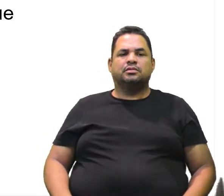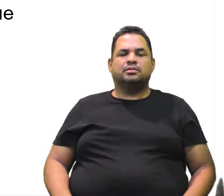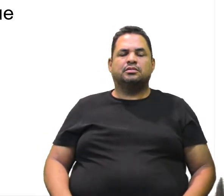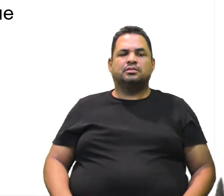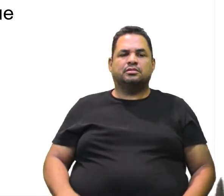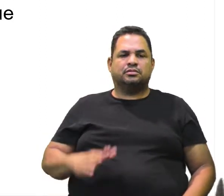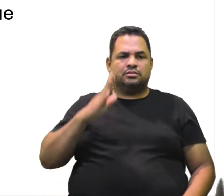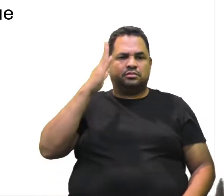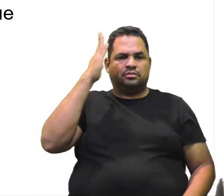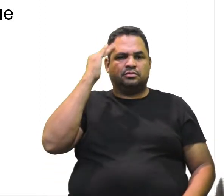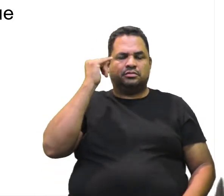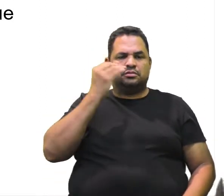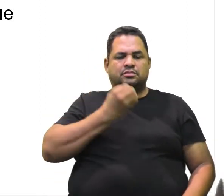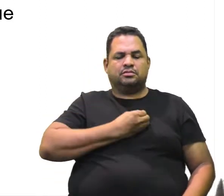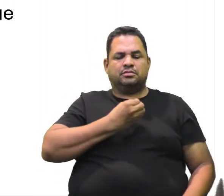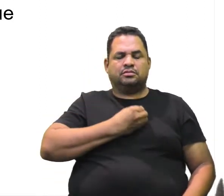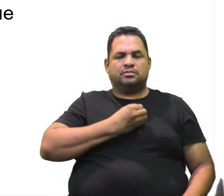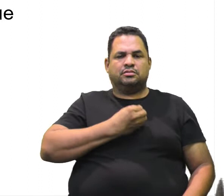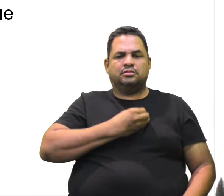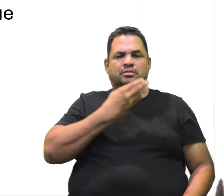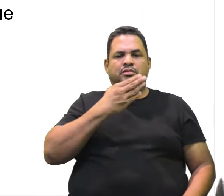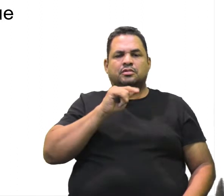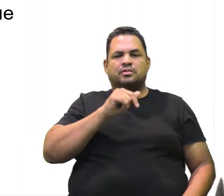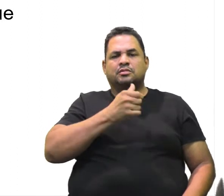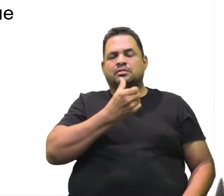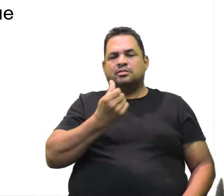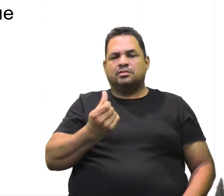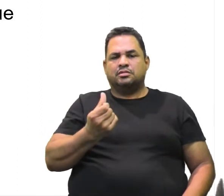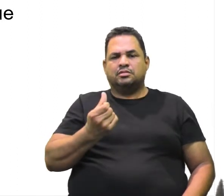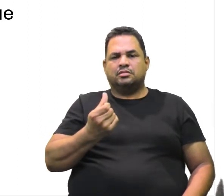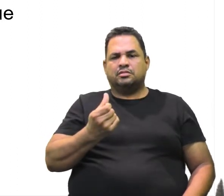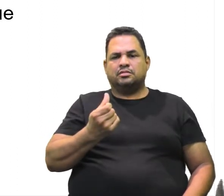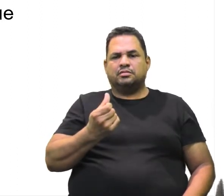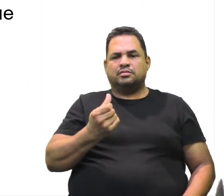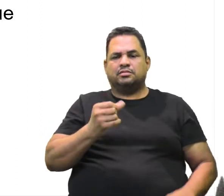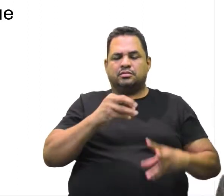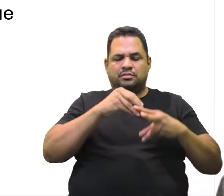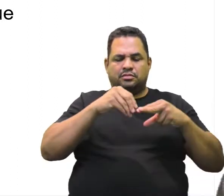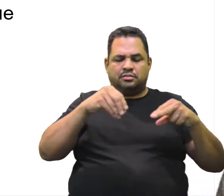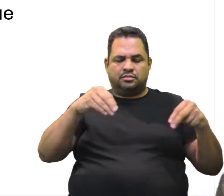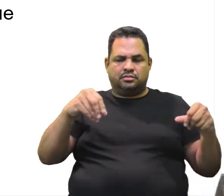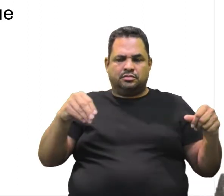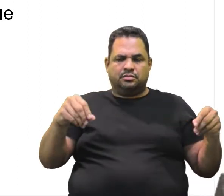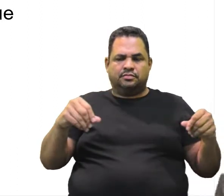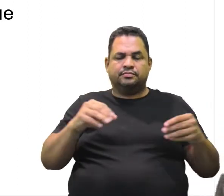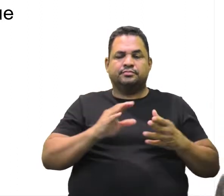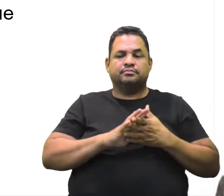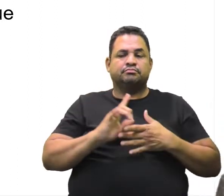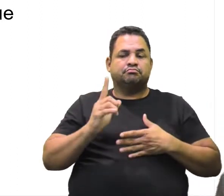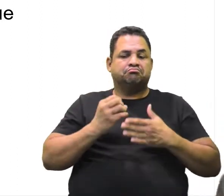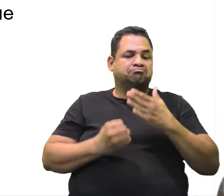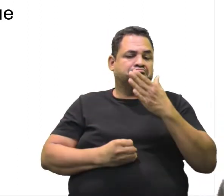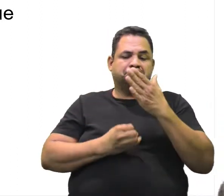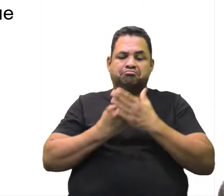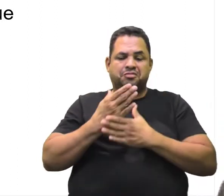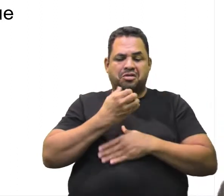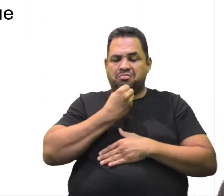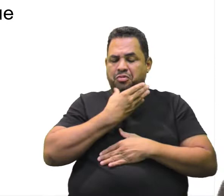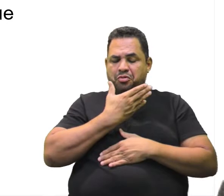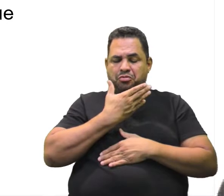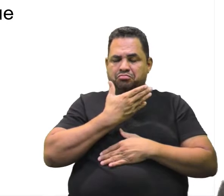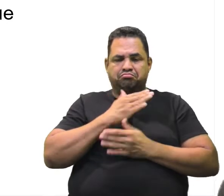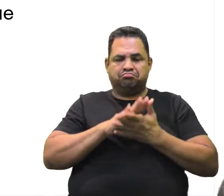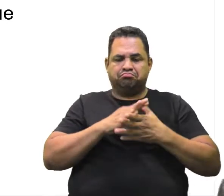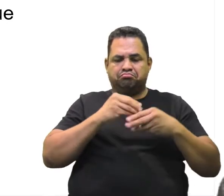E sabemos que o valor, como aí 4,6, esse valor no solo, ele não gera fertilidade no